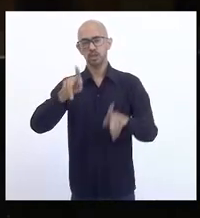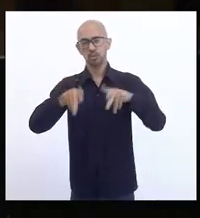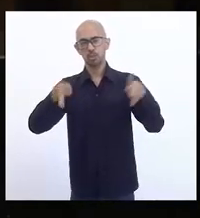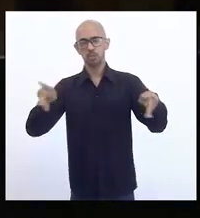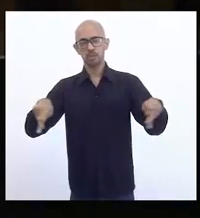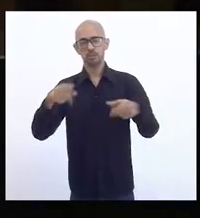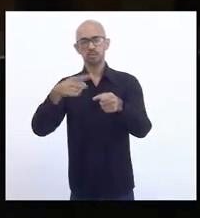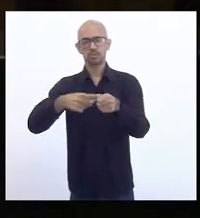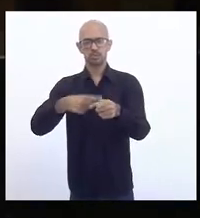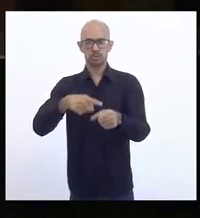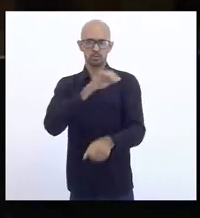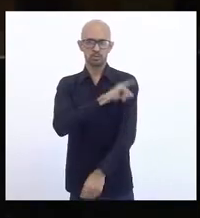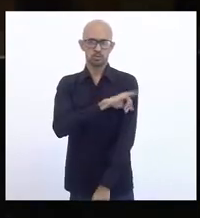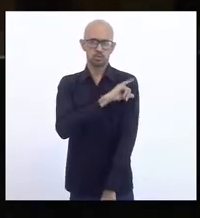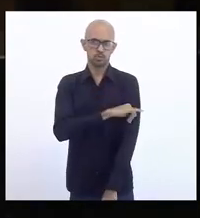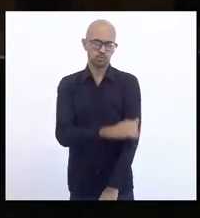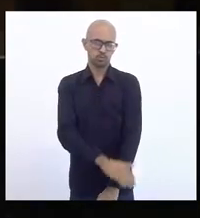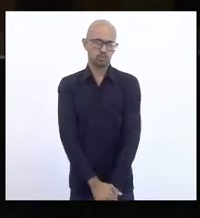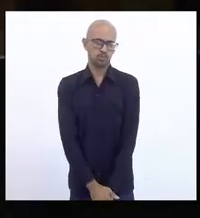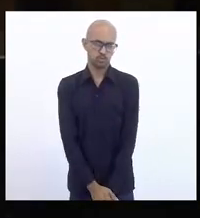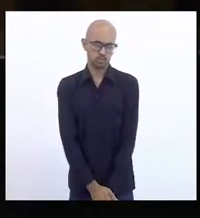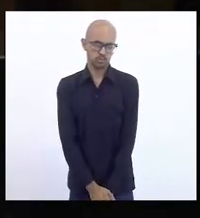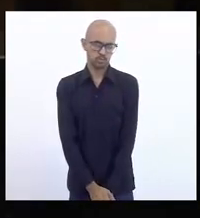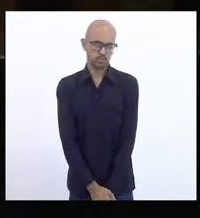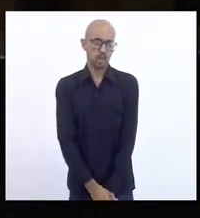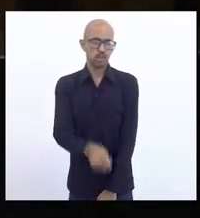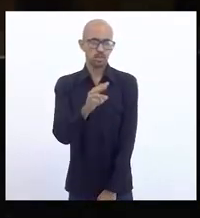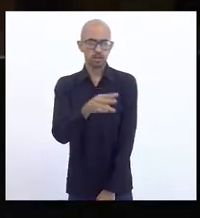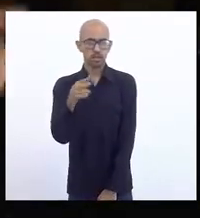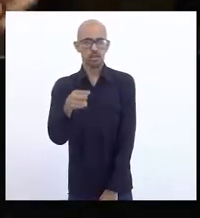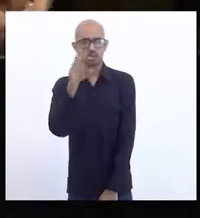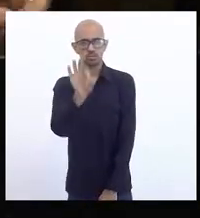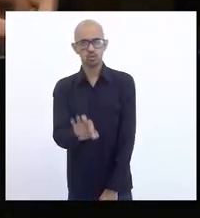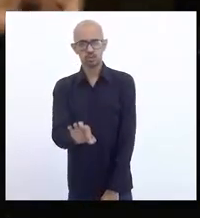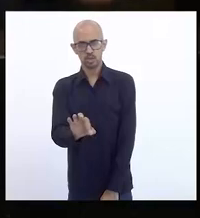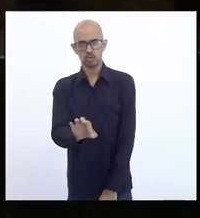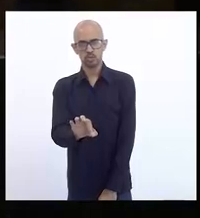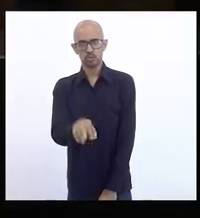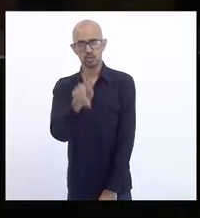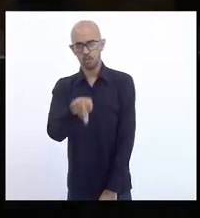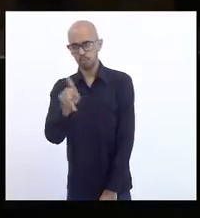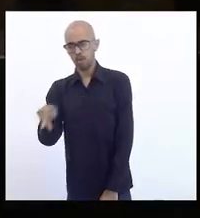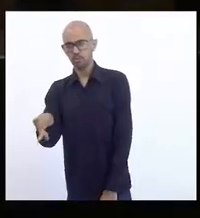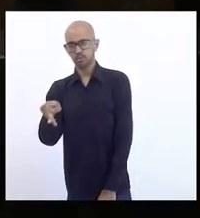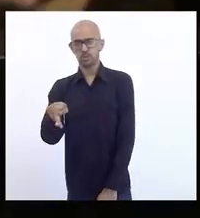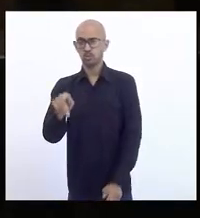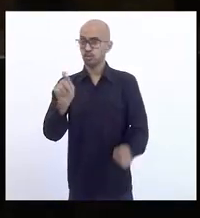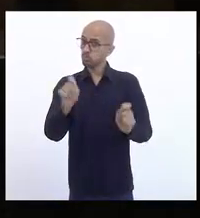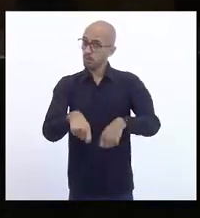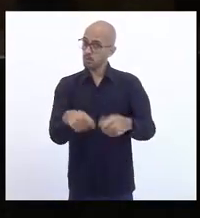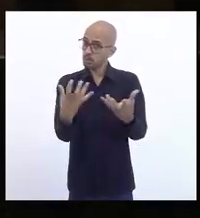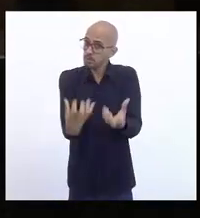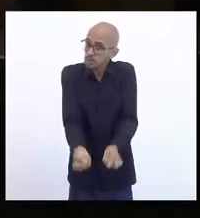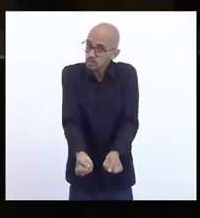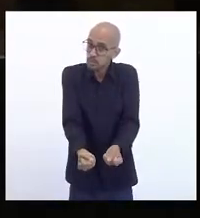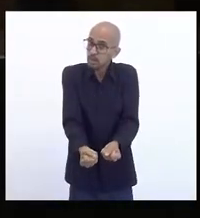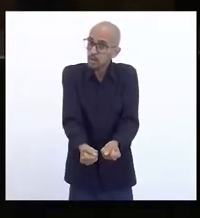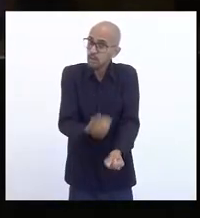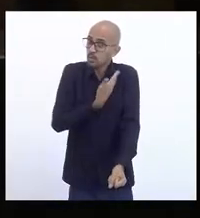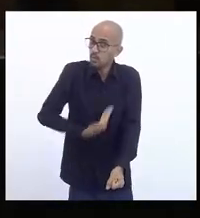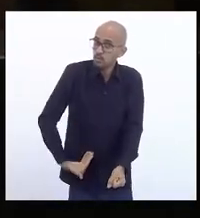Janeiro. Então, um terço da população, e eu falava, é inadmissível que o